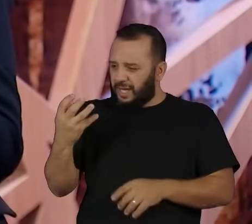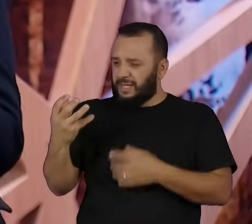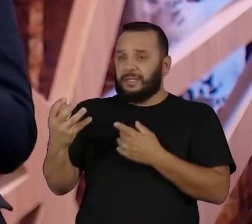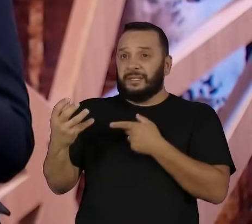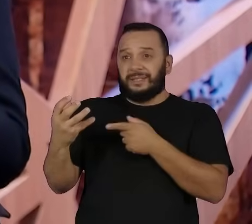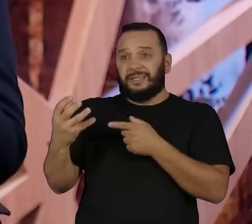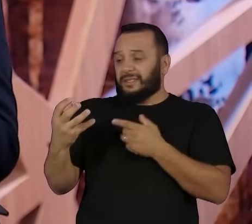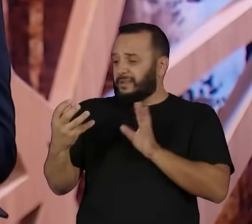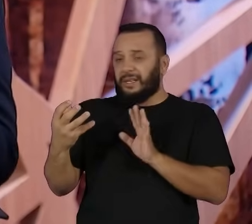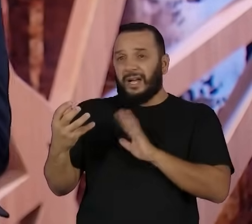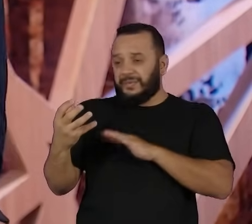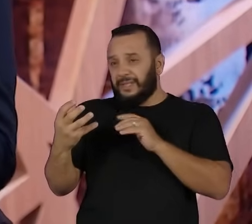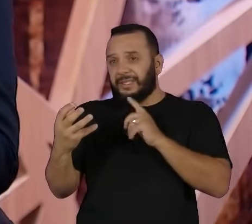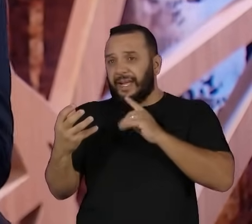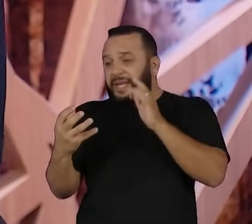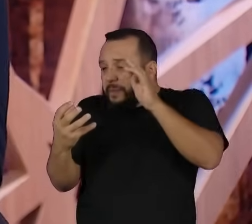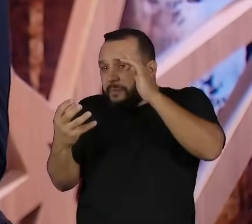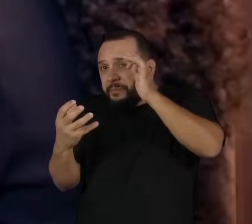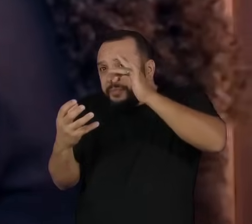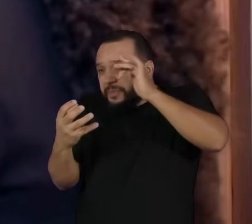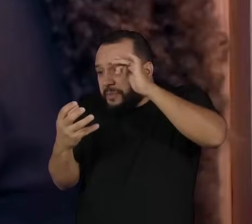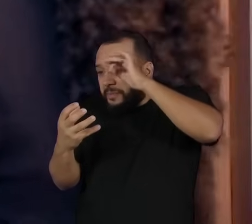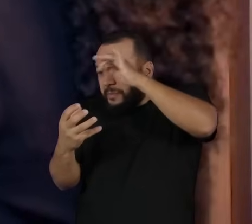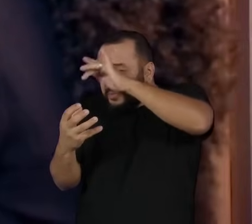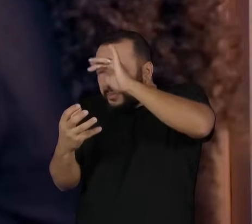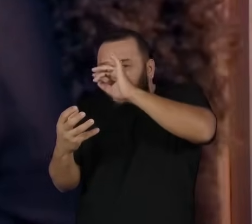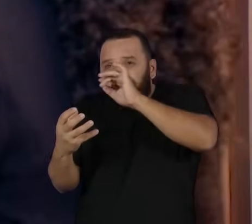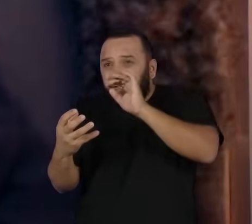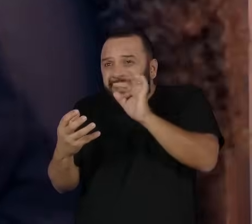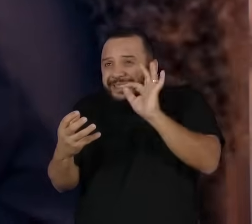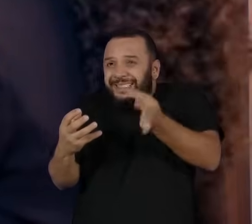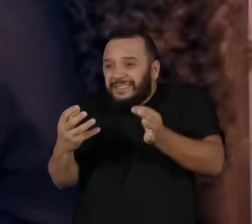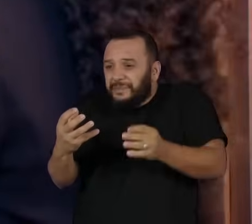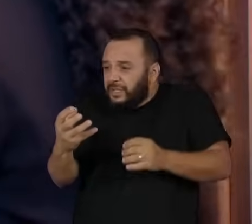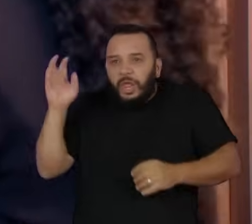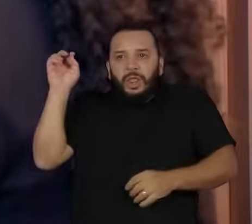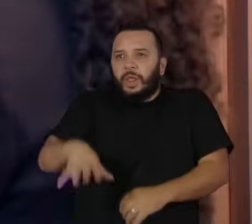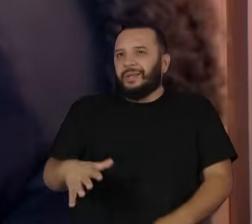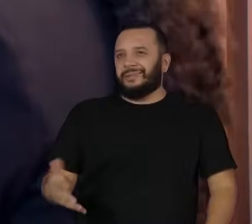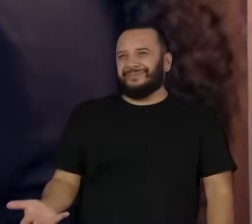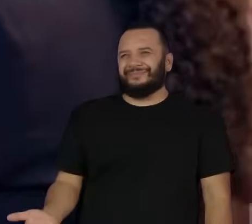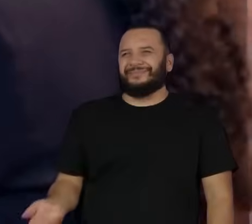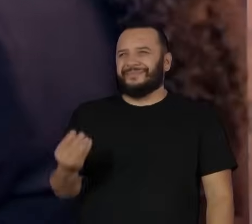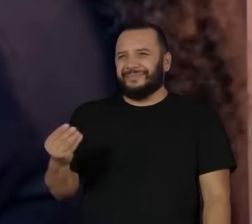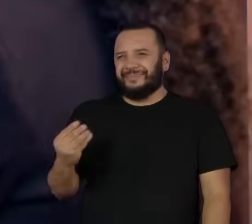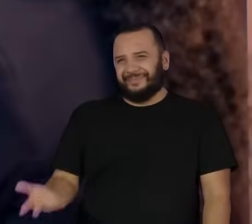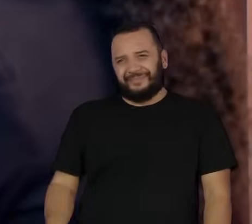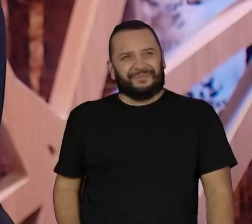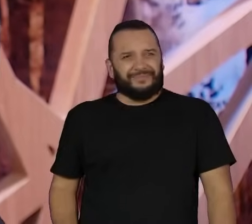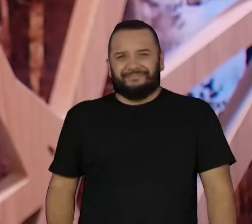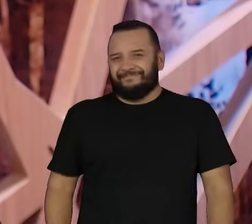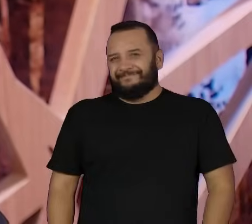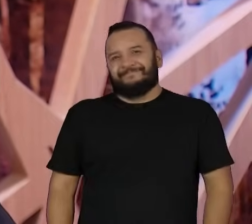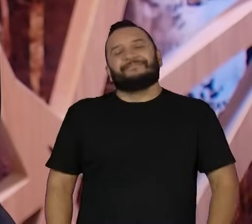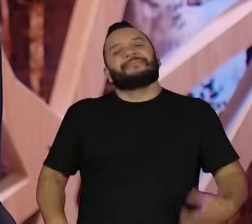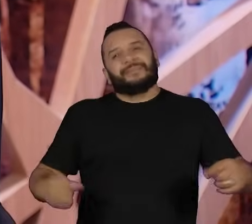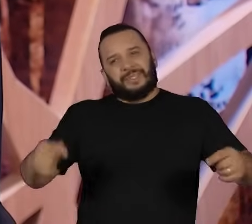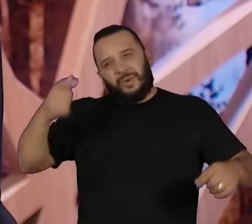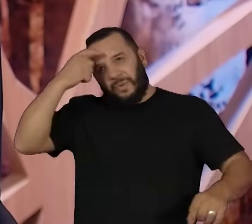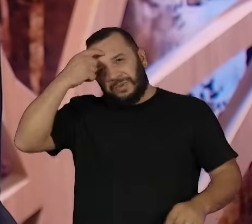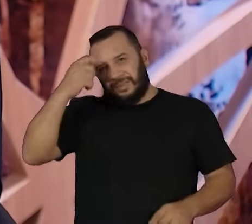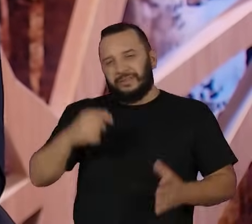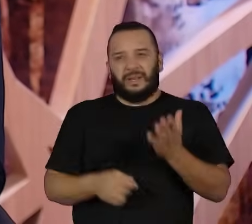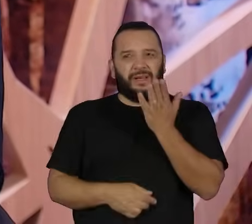é descartada 100% só porque ela está amassada, porque ela está feia, porque ela não foi escolhida, né, ali. Então, a gente precisa ter essa consciência